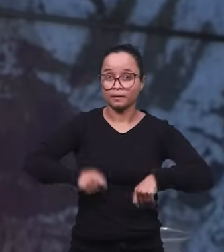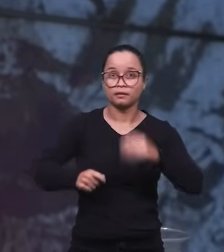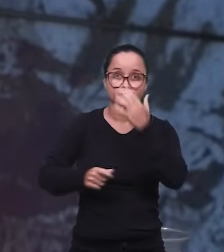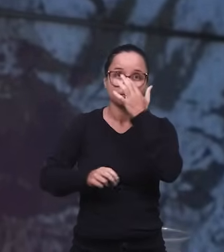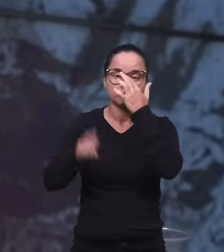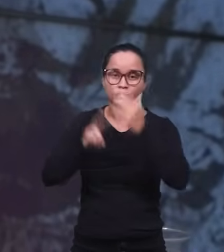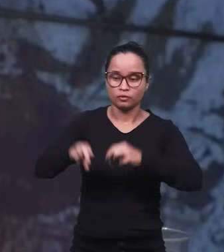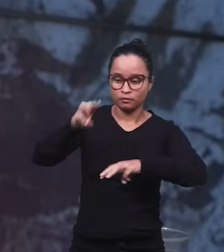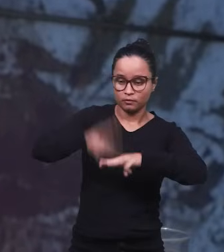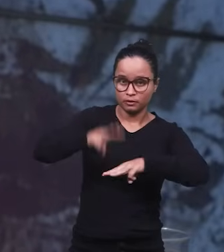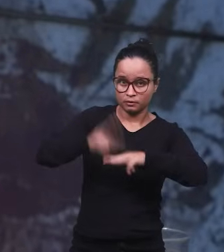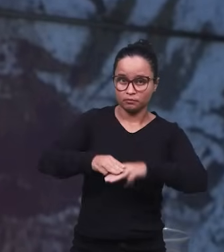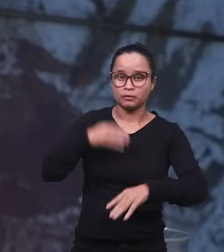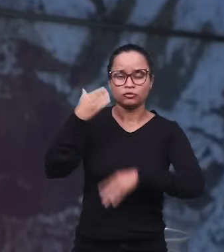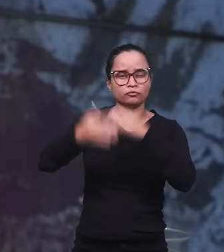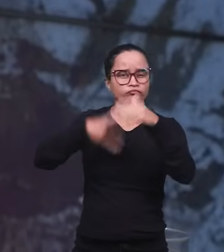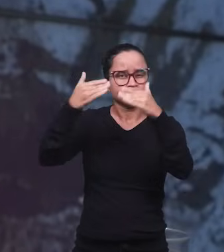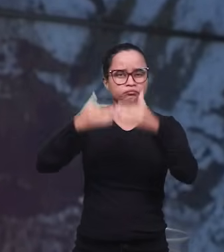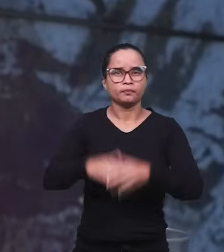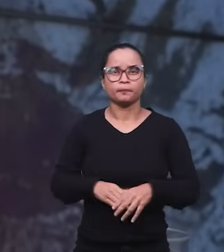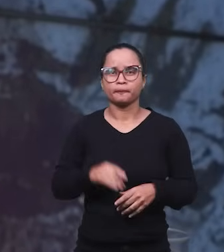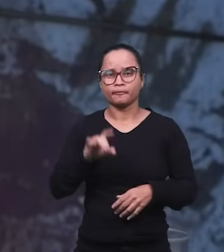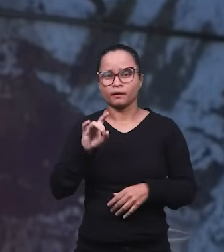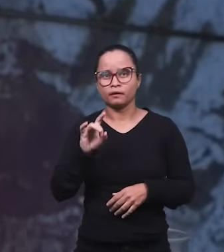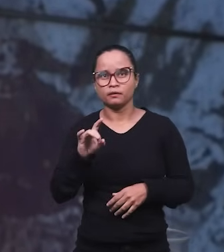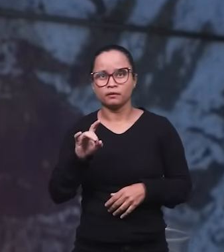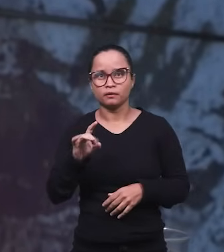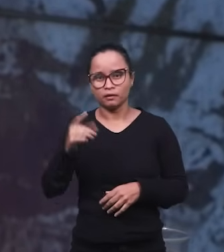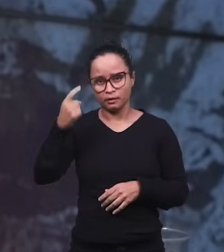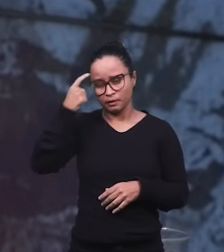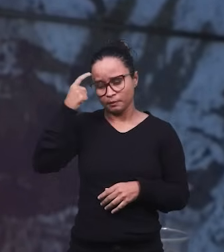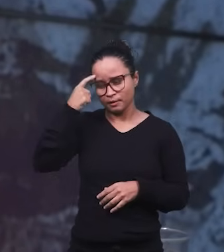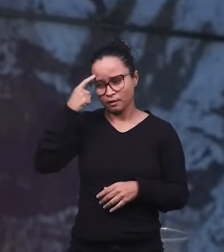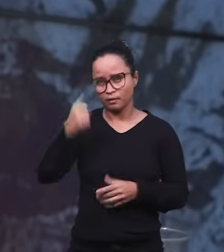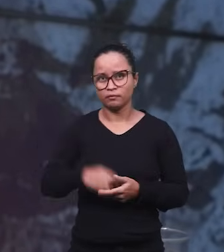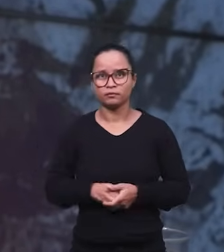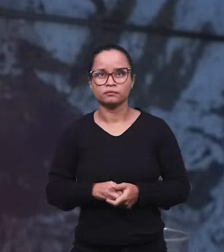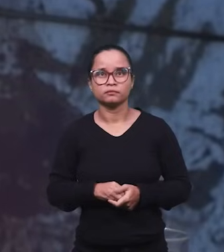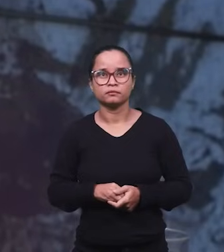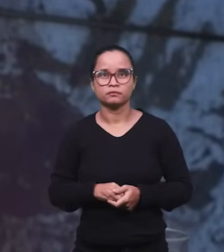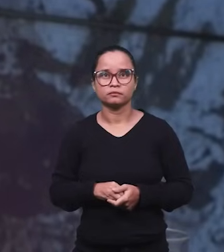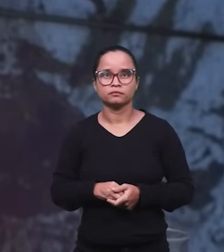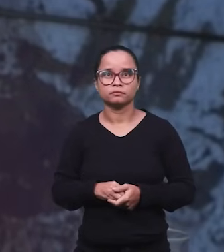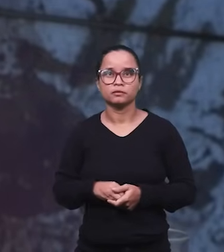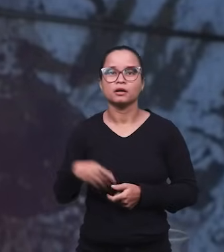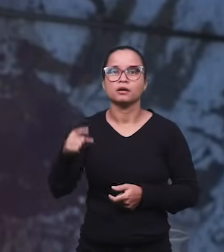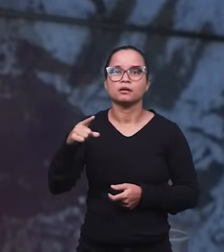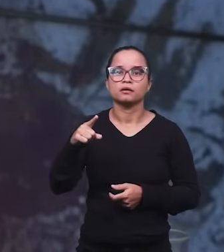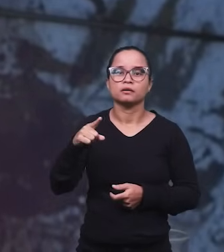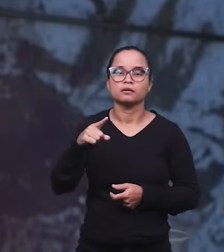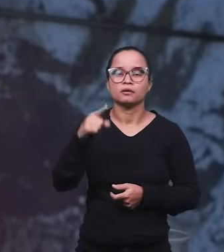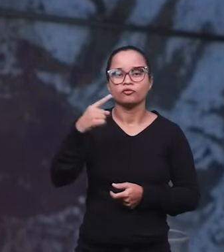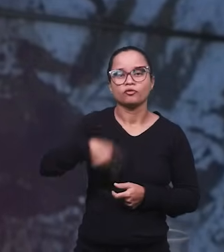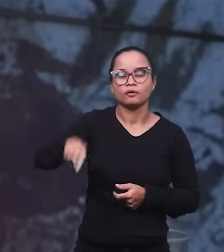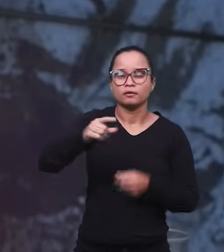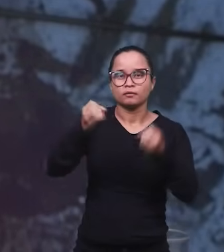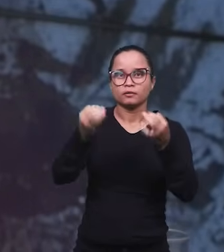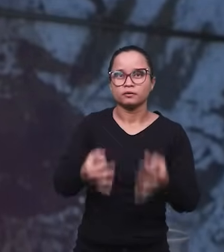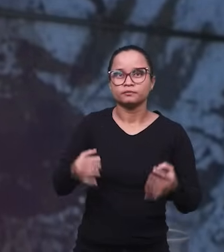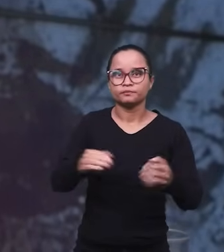pudesse usar matemática avançada. Ele simplesmente pensava. Isso simplesmente, a gente fala assim que ele era